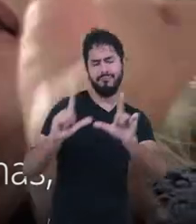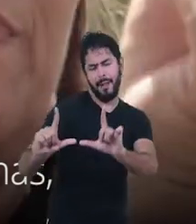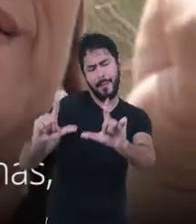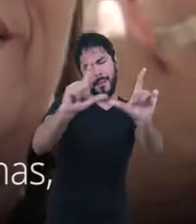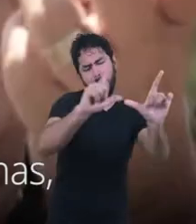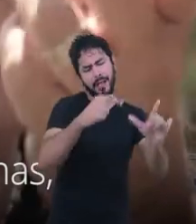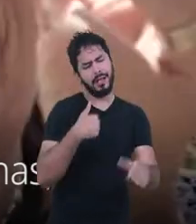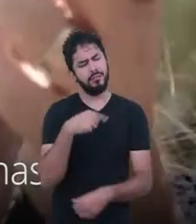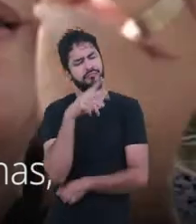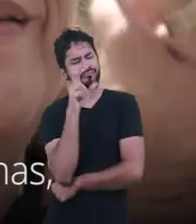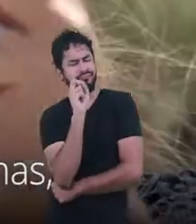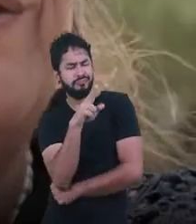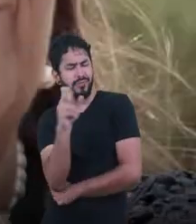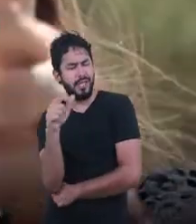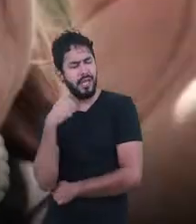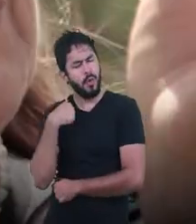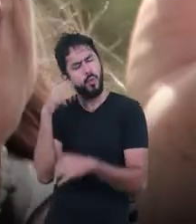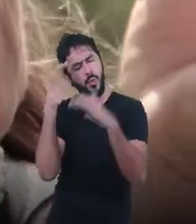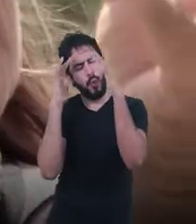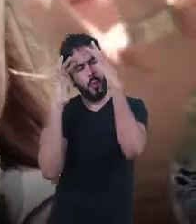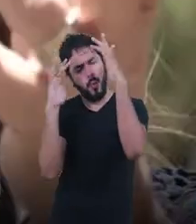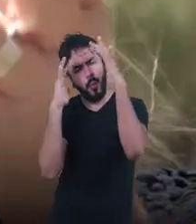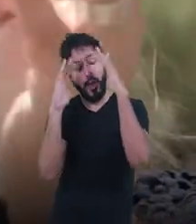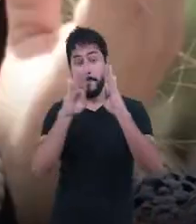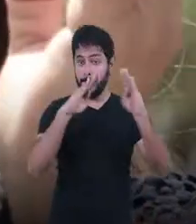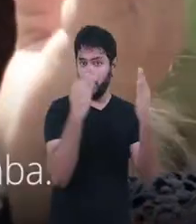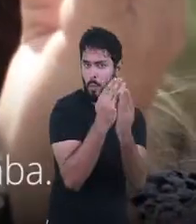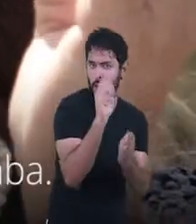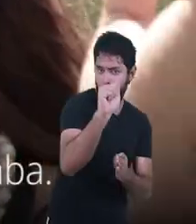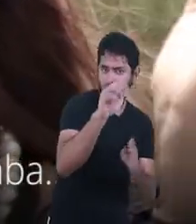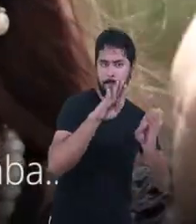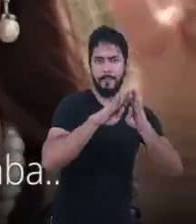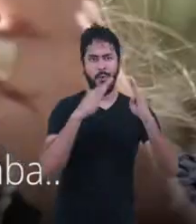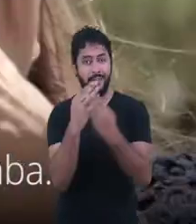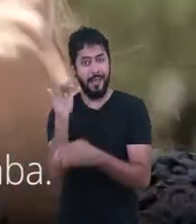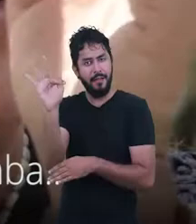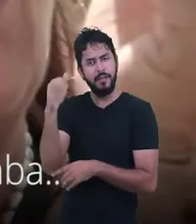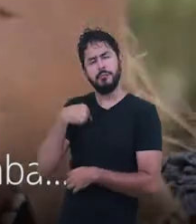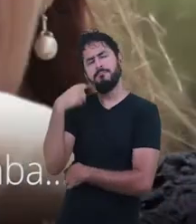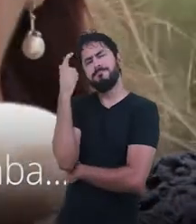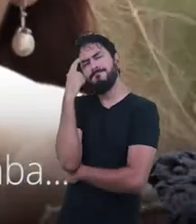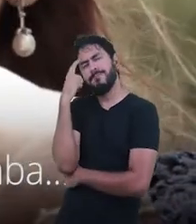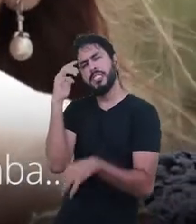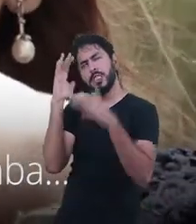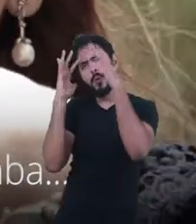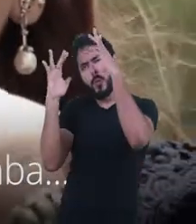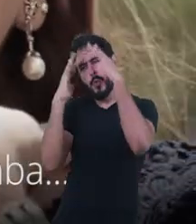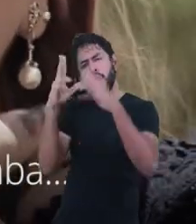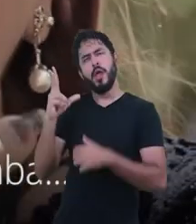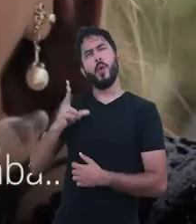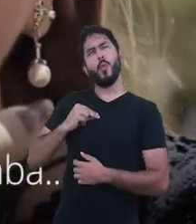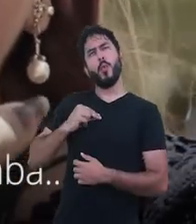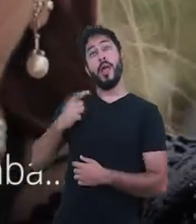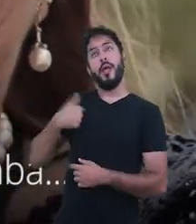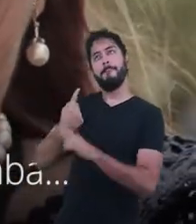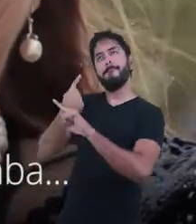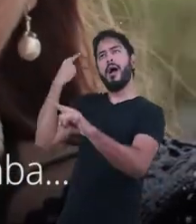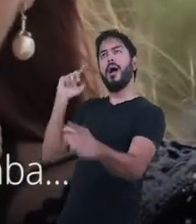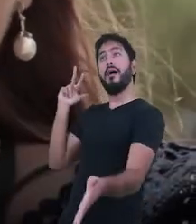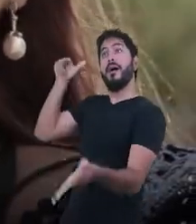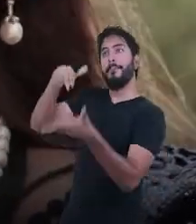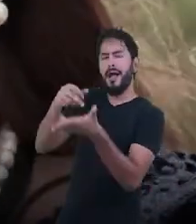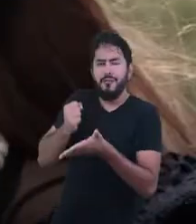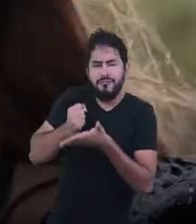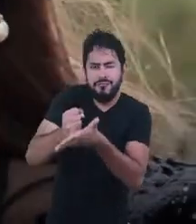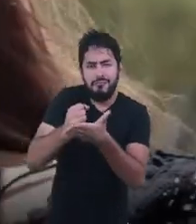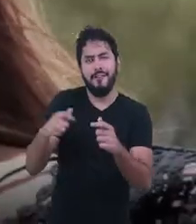fico olhando assim para essas cerâmicas, esses azulejos que eu hoje observo no bloco A, no bloco F, e aí eu fico pensando,